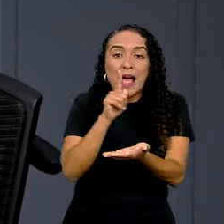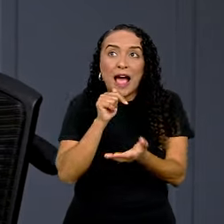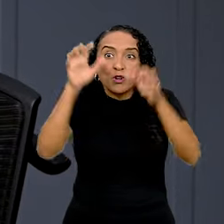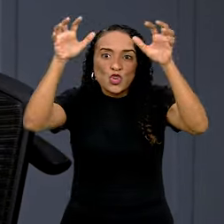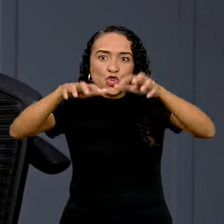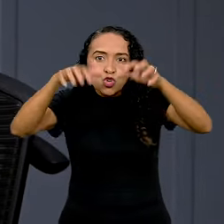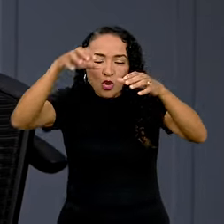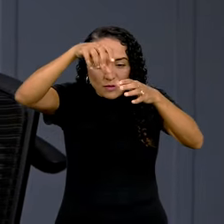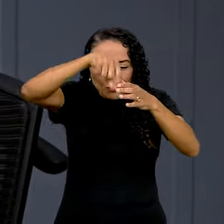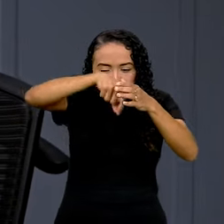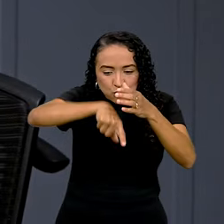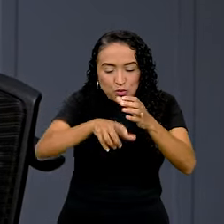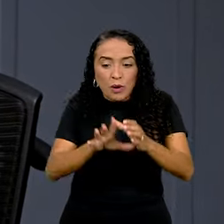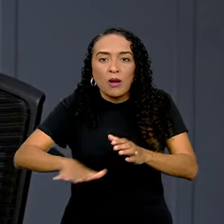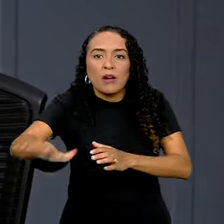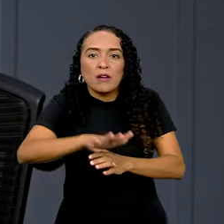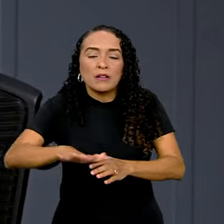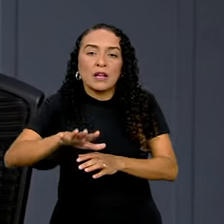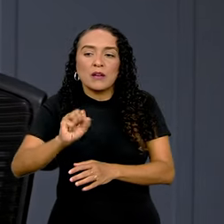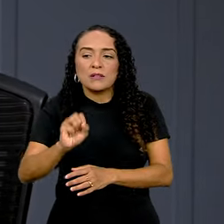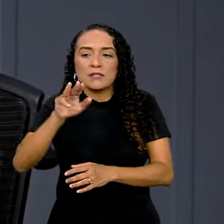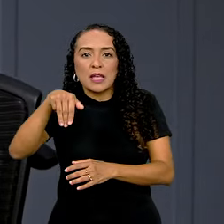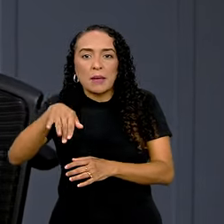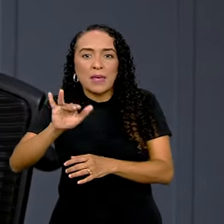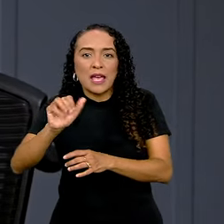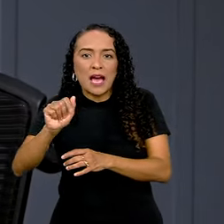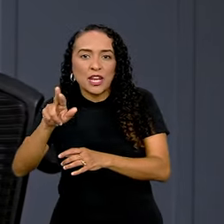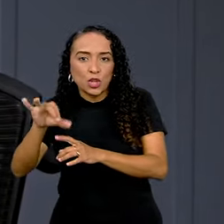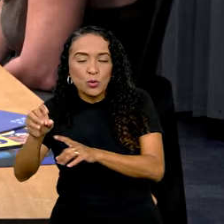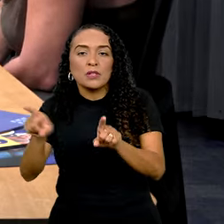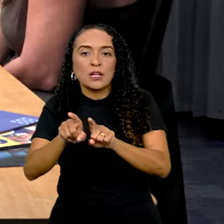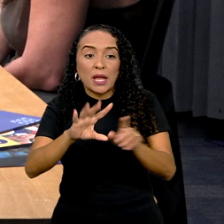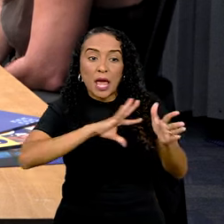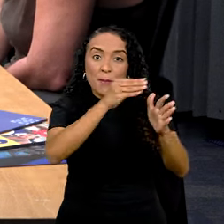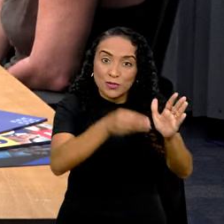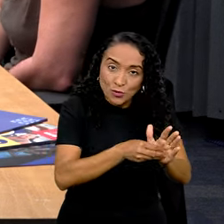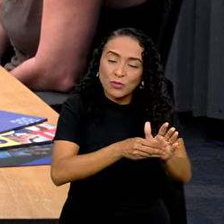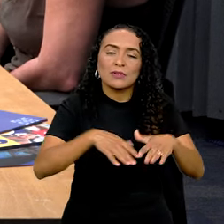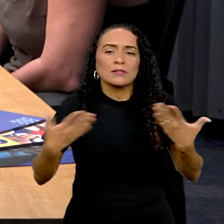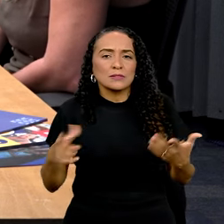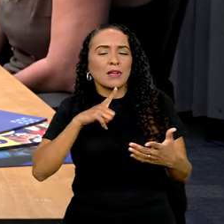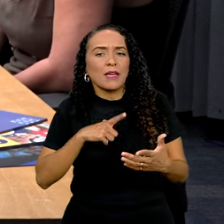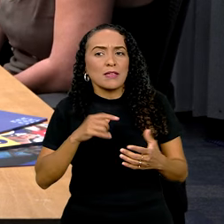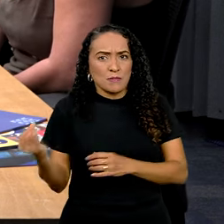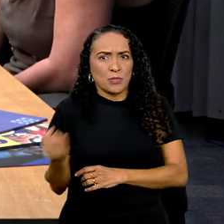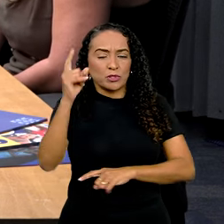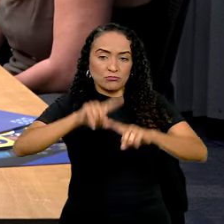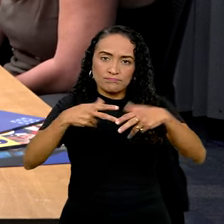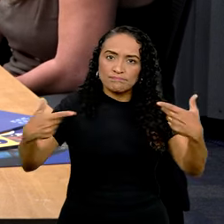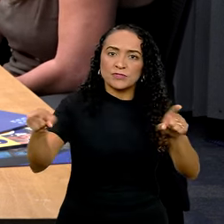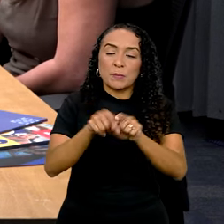e armazenamento de água de chuva para regiões do semiárido e agora também na região da Amazônia a gente tem eh uma